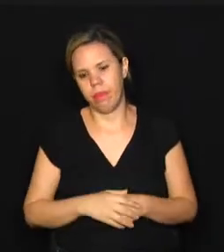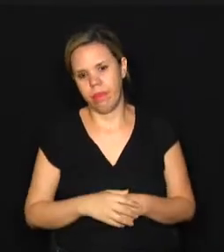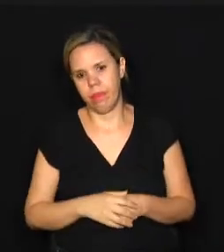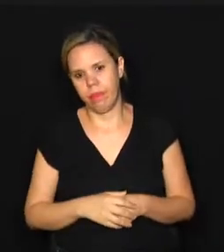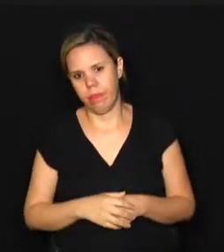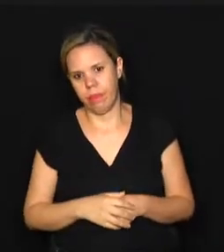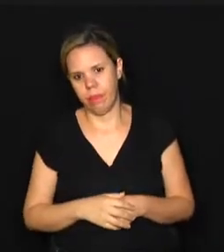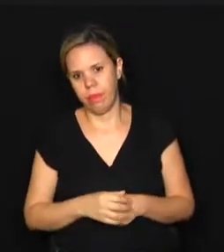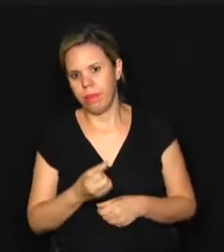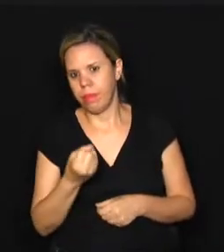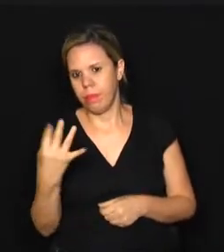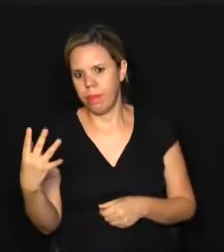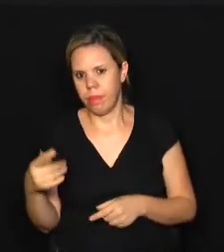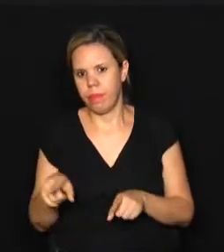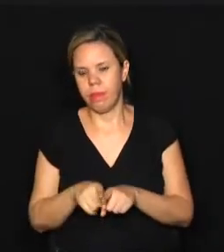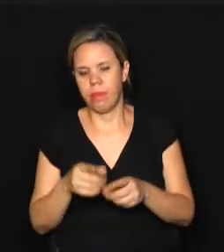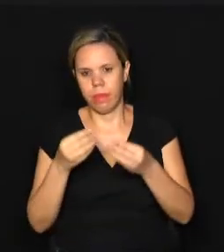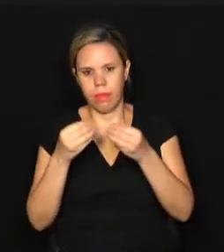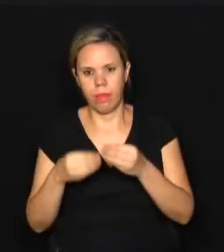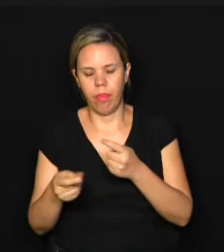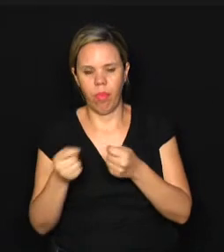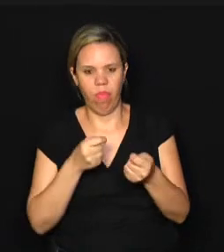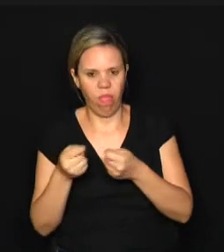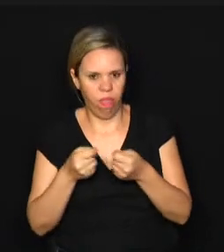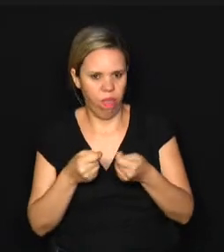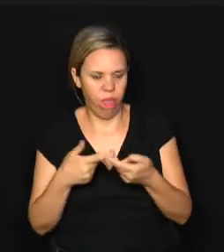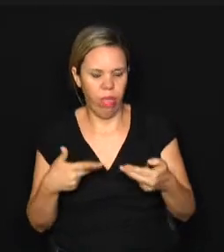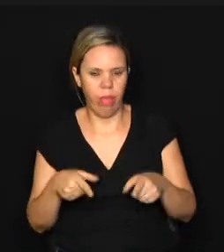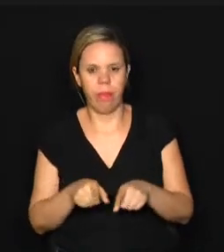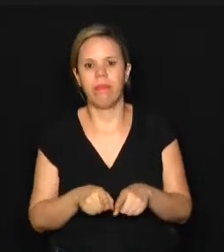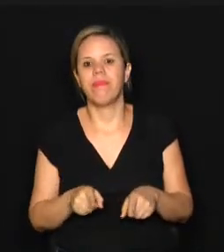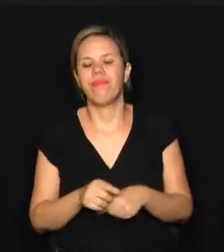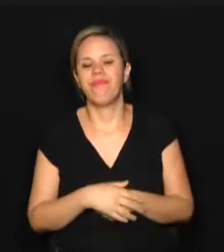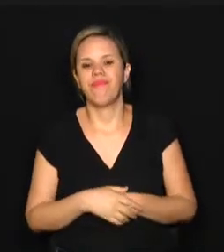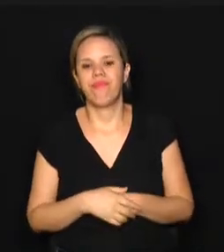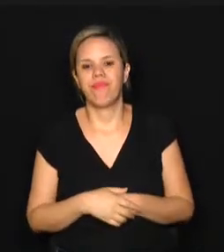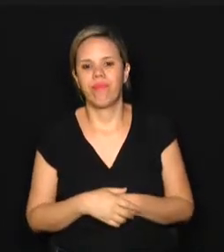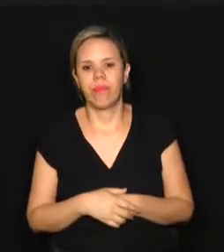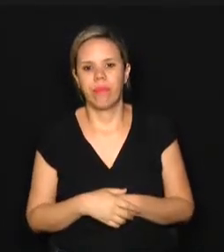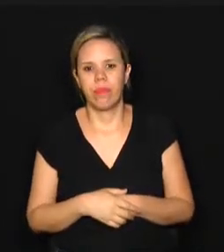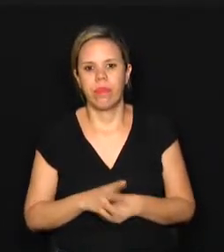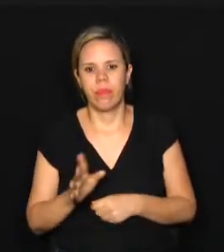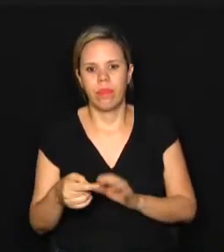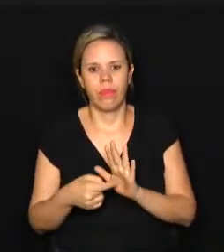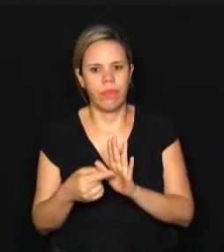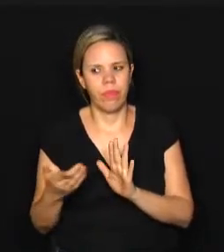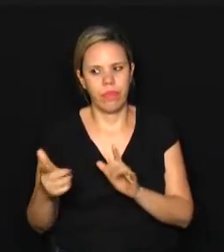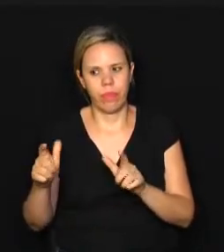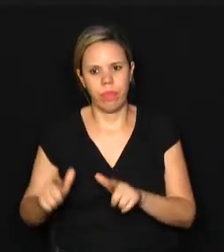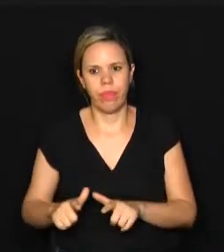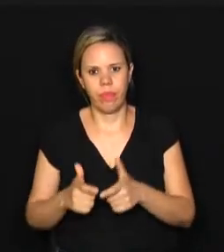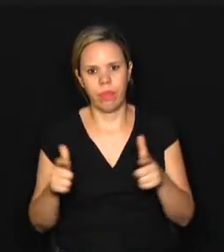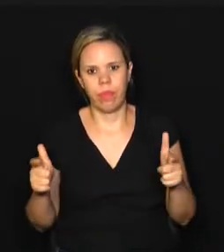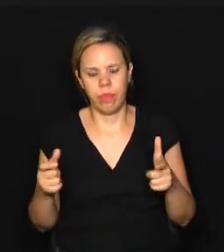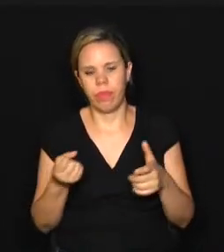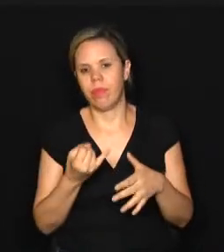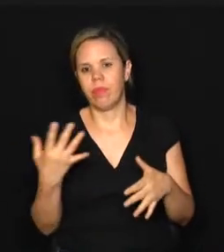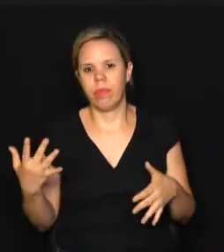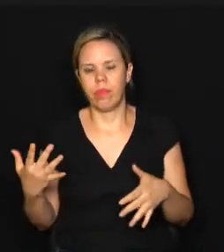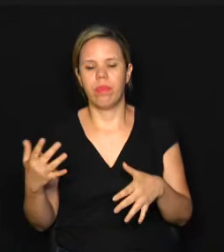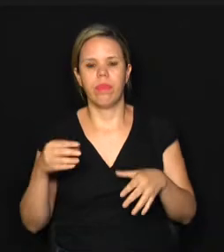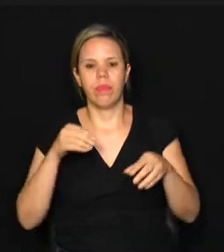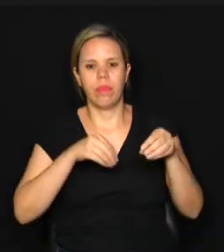O índice de alto impacto socioeconômico, porque ali já sinalizou que existe uma grande concentração de